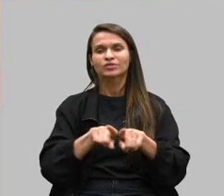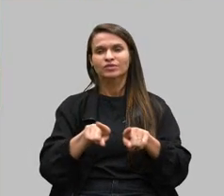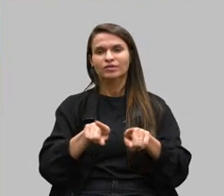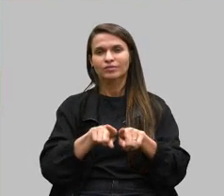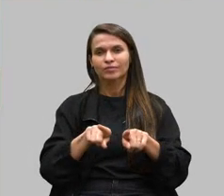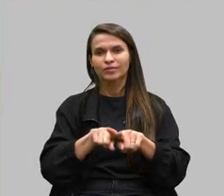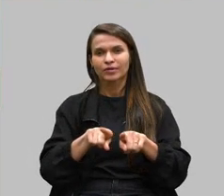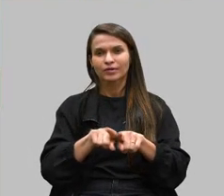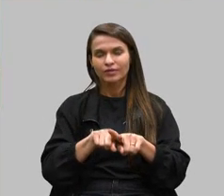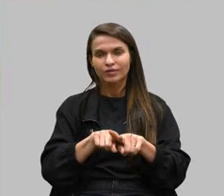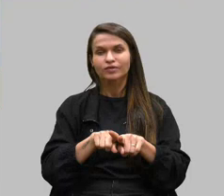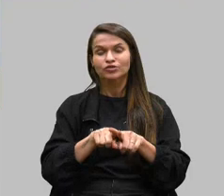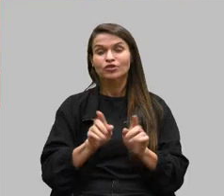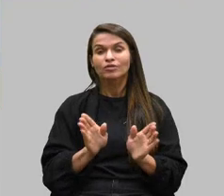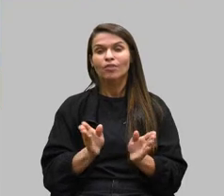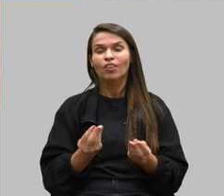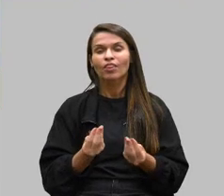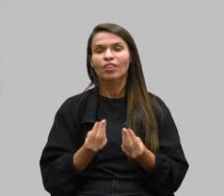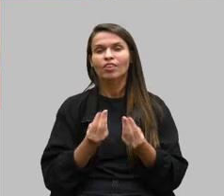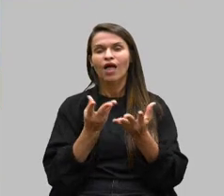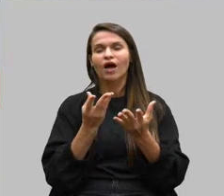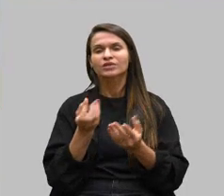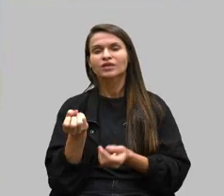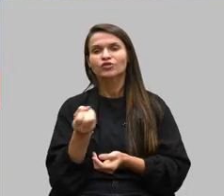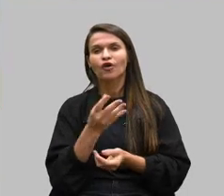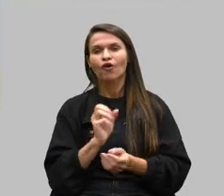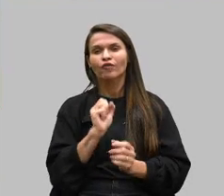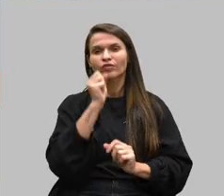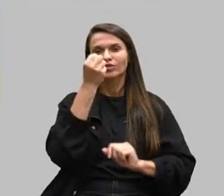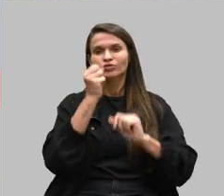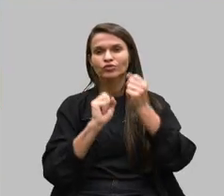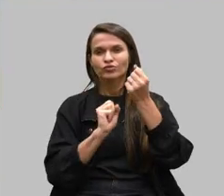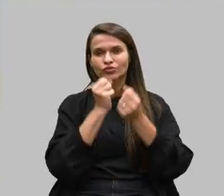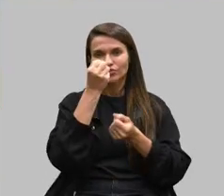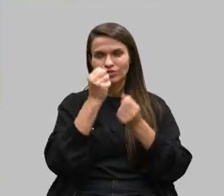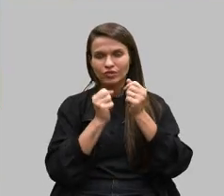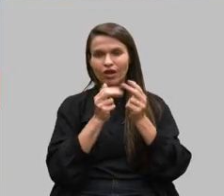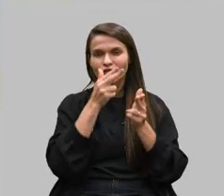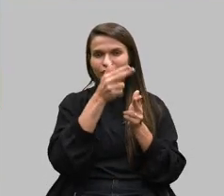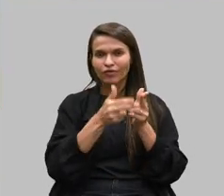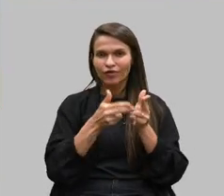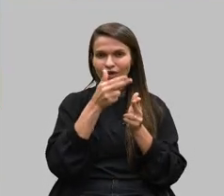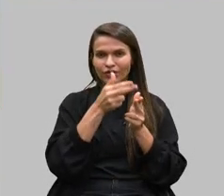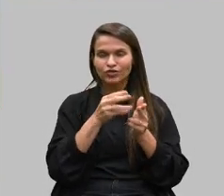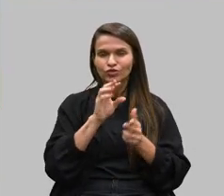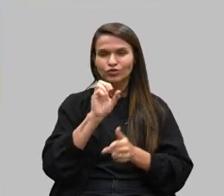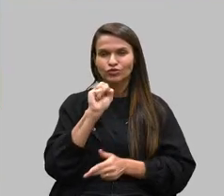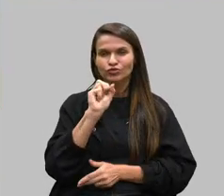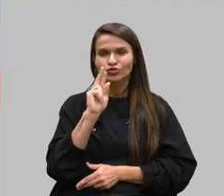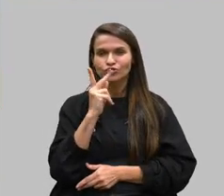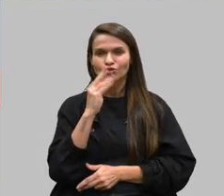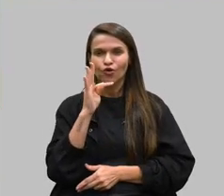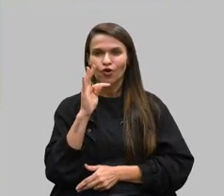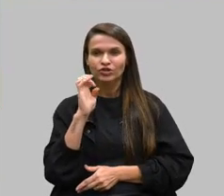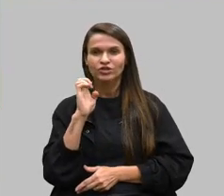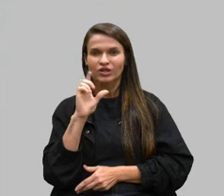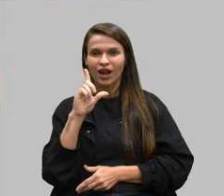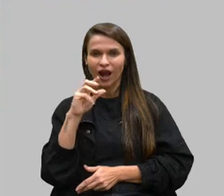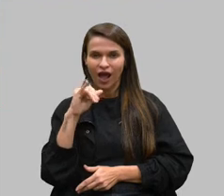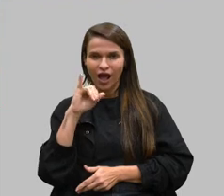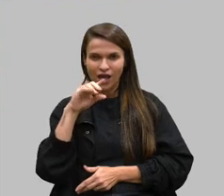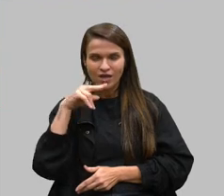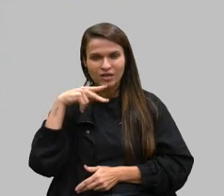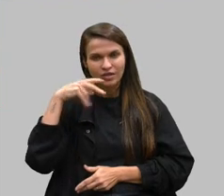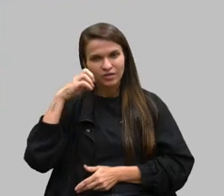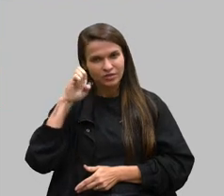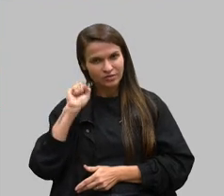de promover essa nova indústria que é uma indústria ferroviária de short Lines no país eu acho que